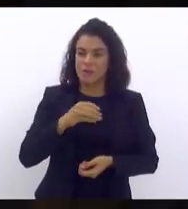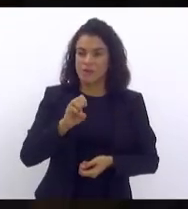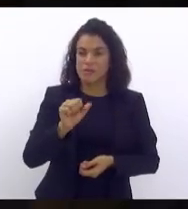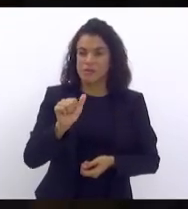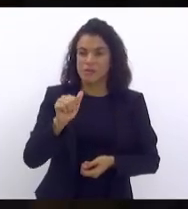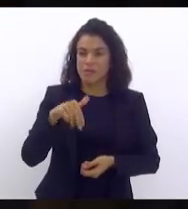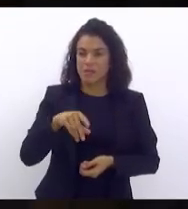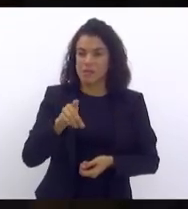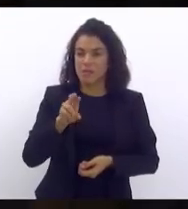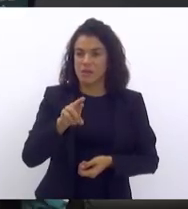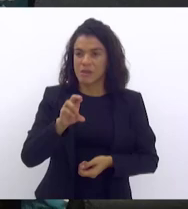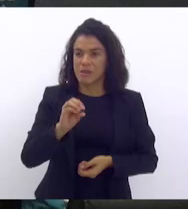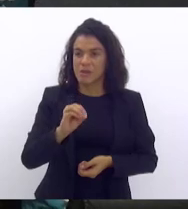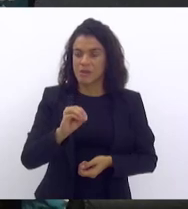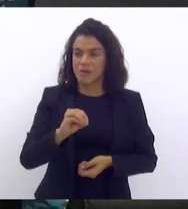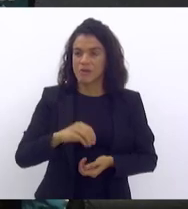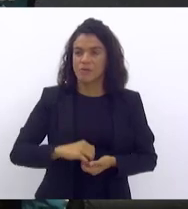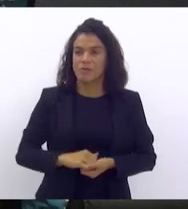César.